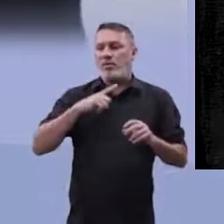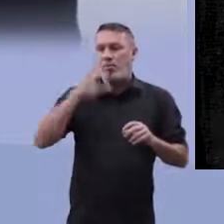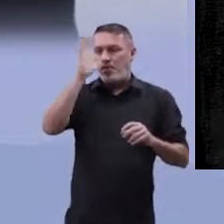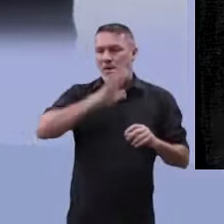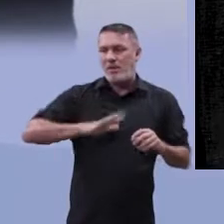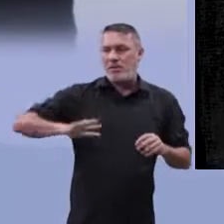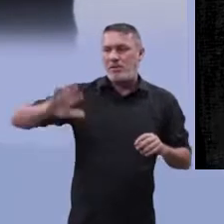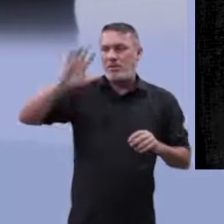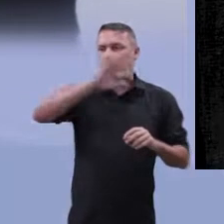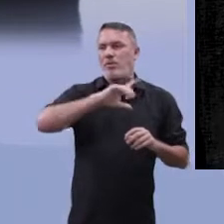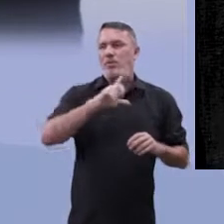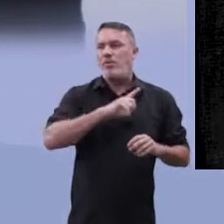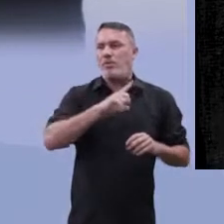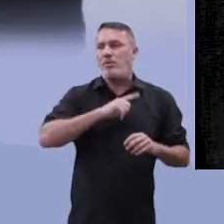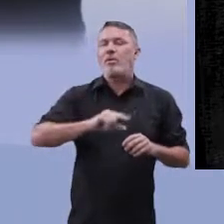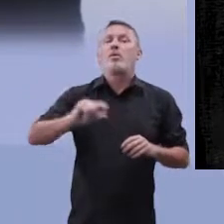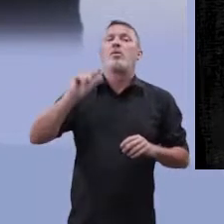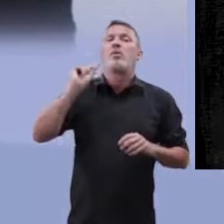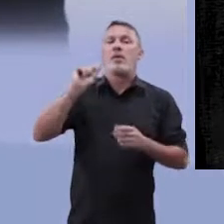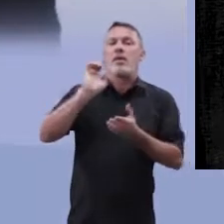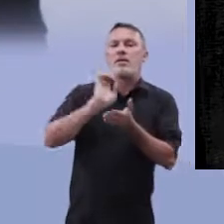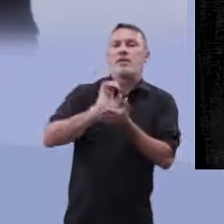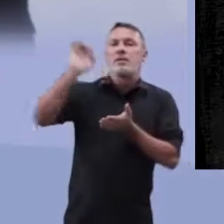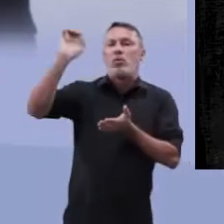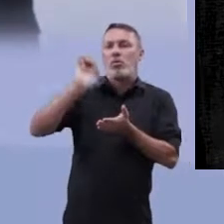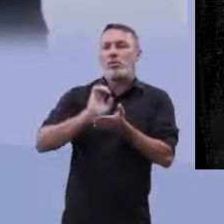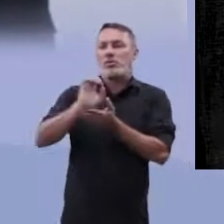exportações de soja do Brasil totalizaram